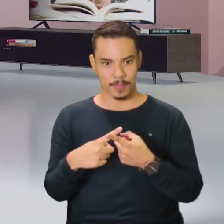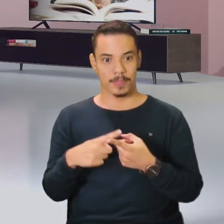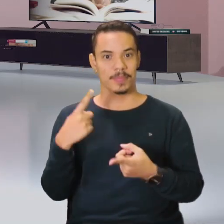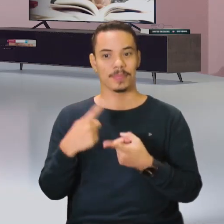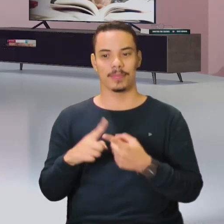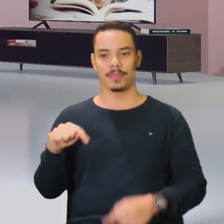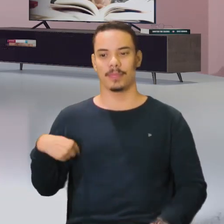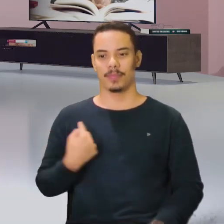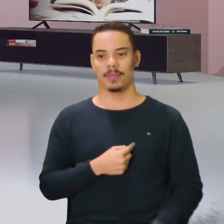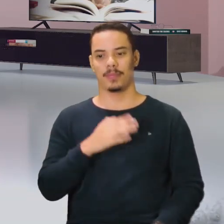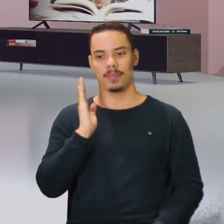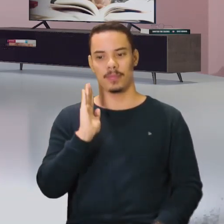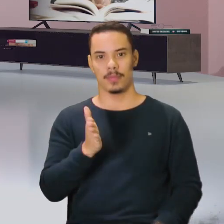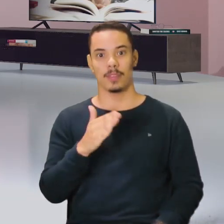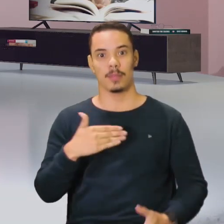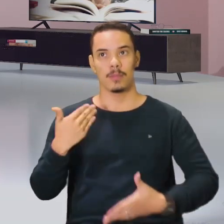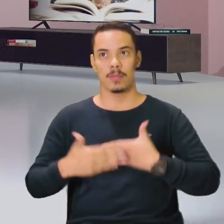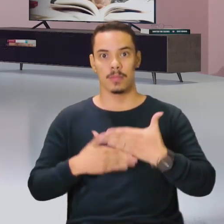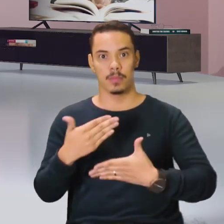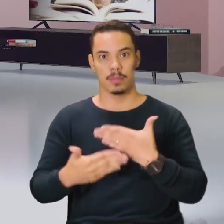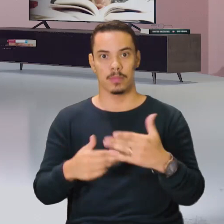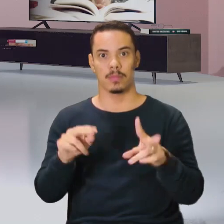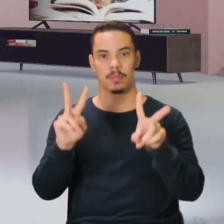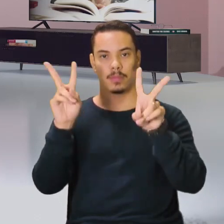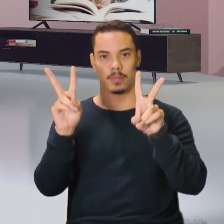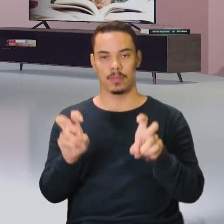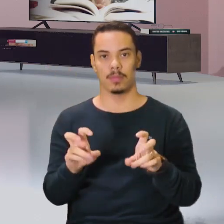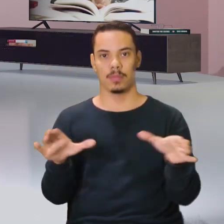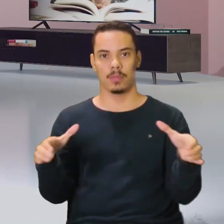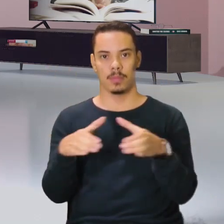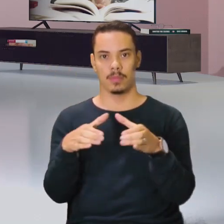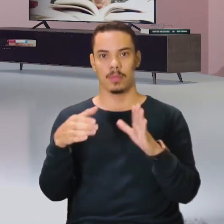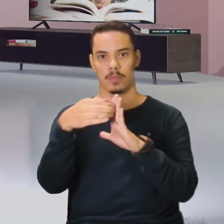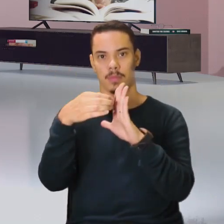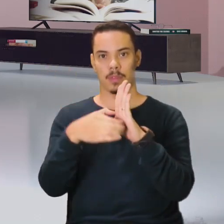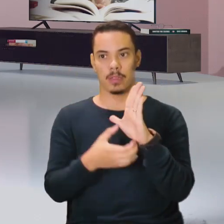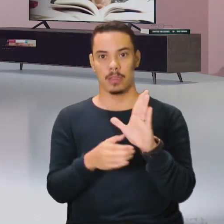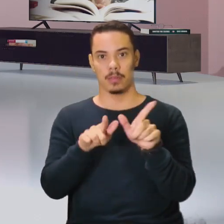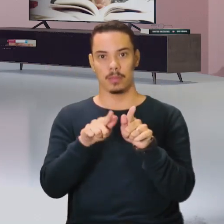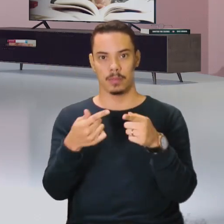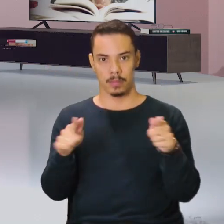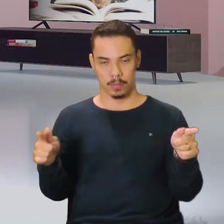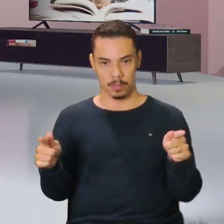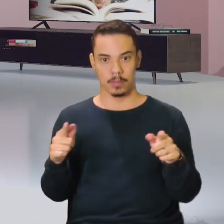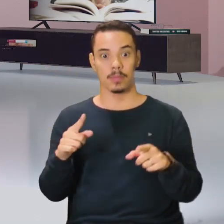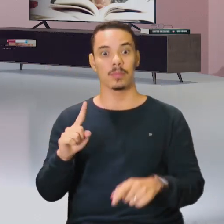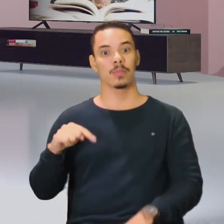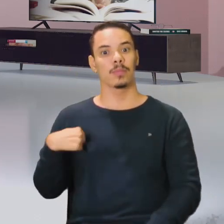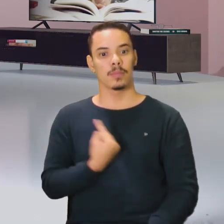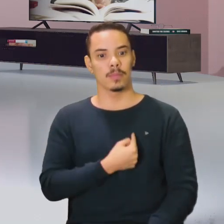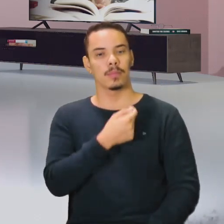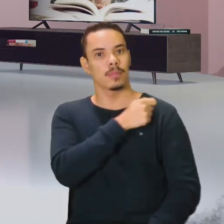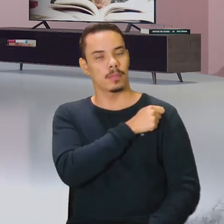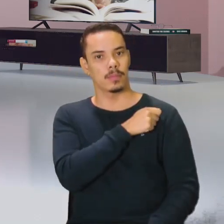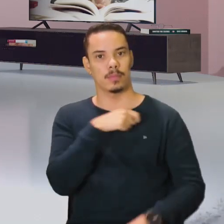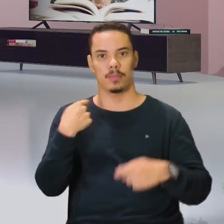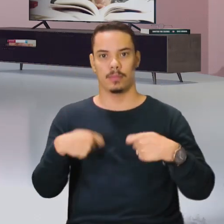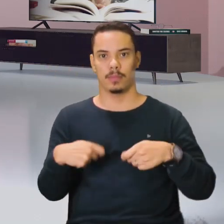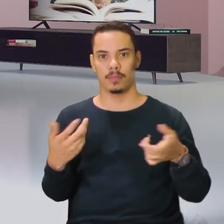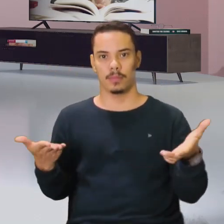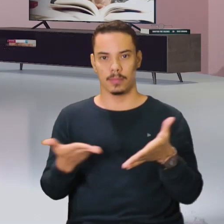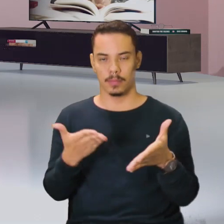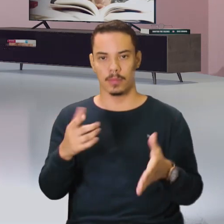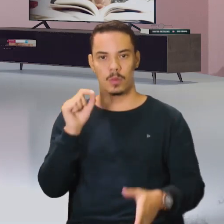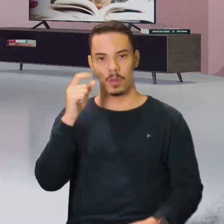Nós estamos numa pegada sobre as classes gramaticais. Exatamente. E o nosso estudante precisa agora